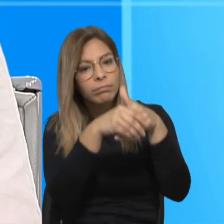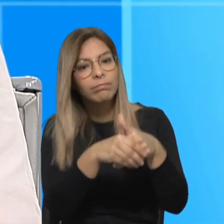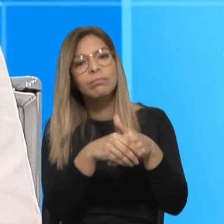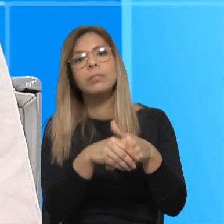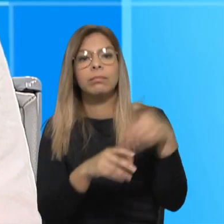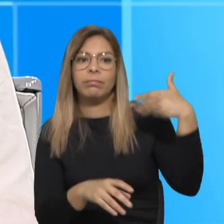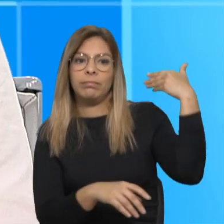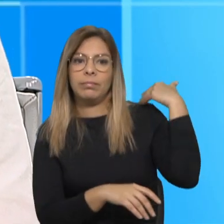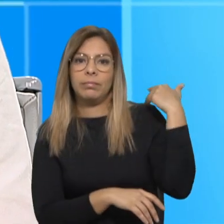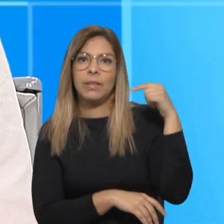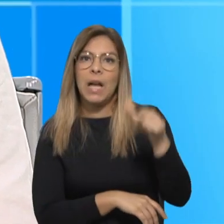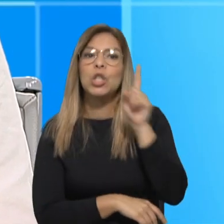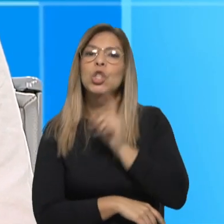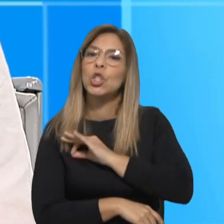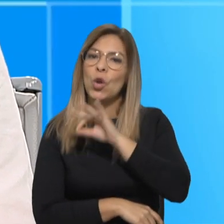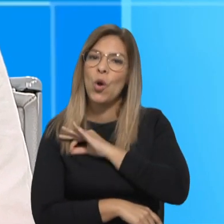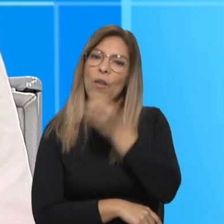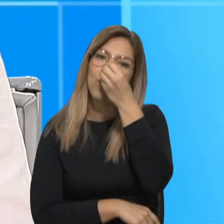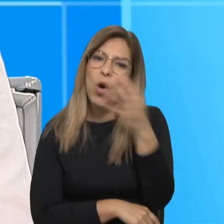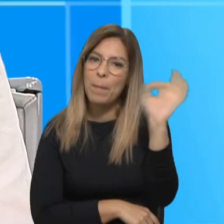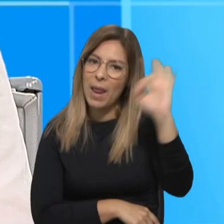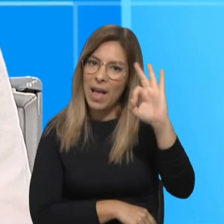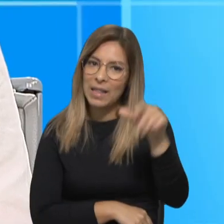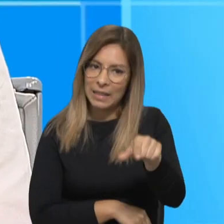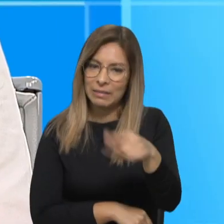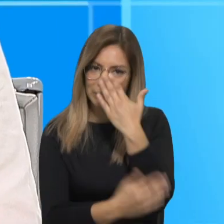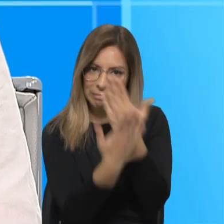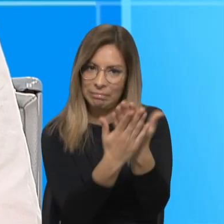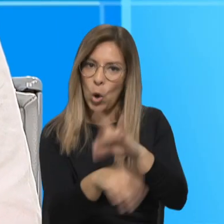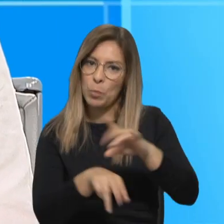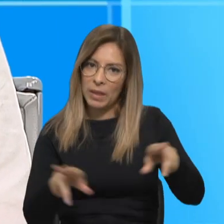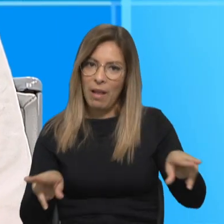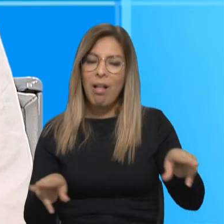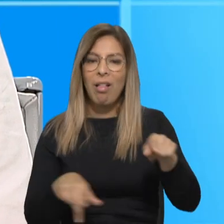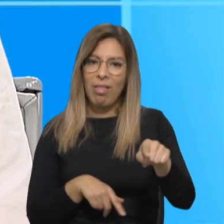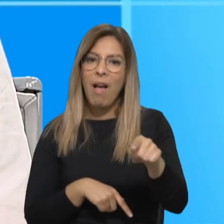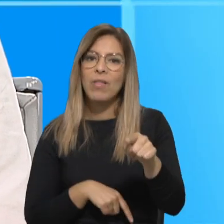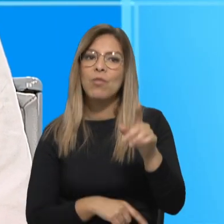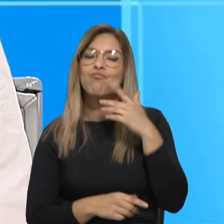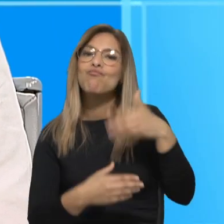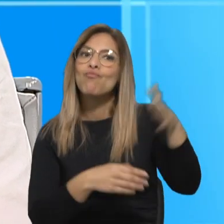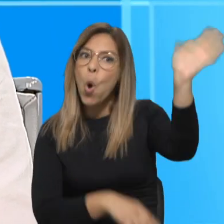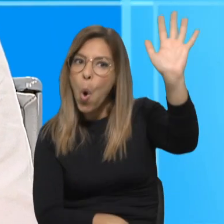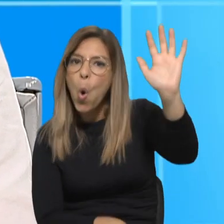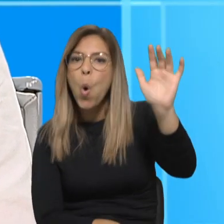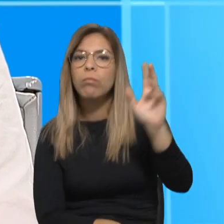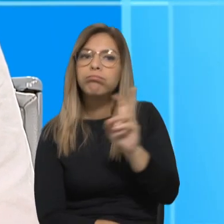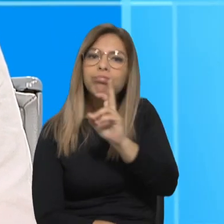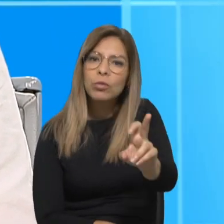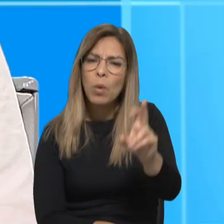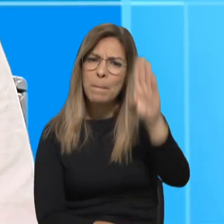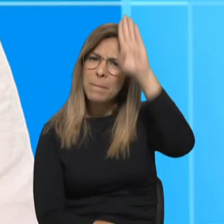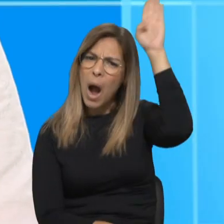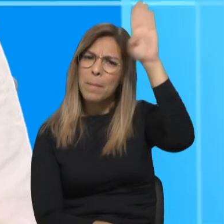dias, àquela senhora que estava com as flores à frente do Hospital Gemelli. Um Papa